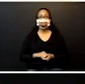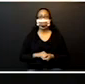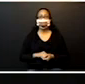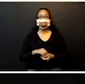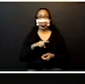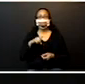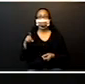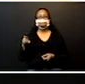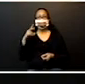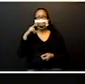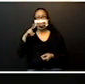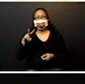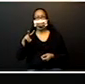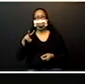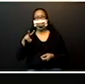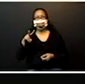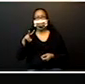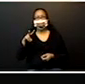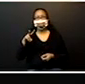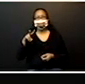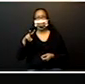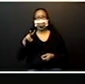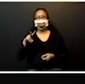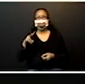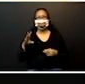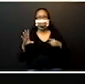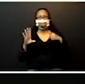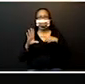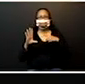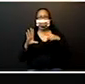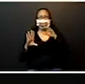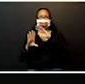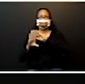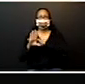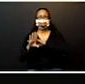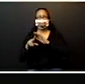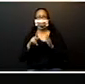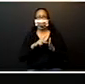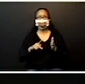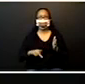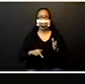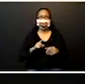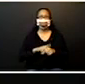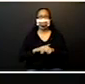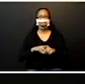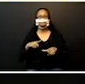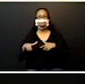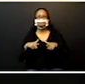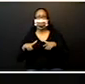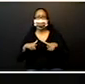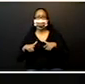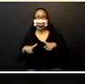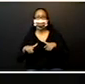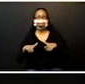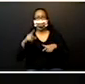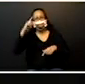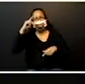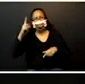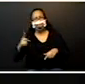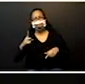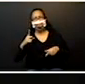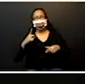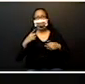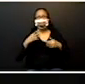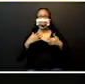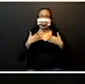Vocês notaram a ironia no poema? Quando chega a hora de trabalhar, ele manda descansar. Ficar